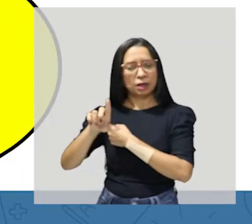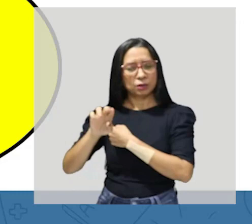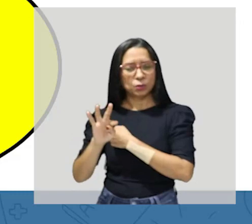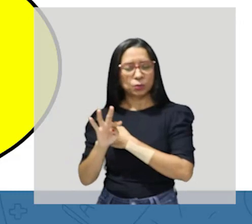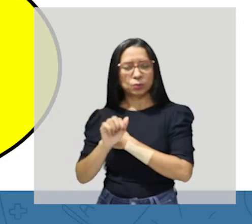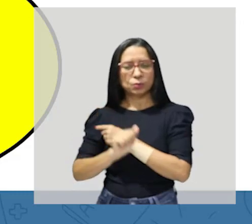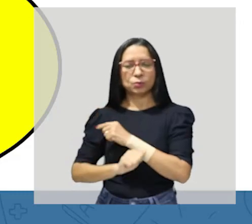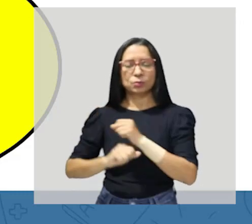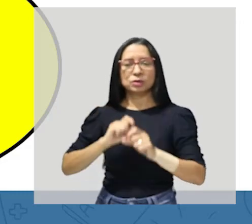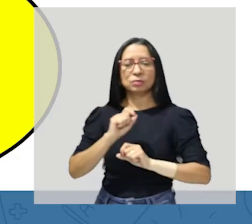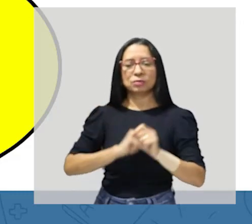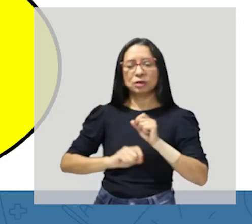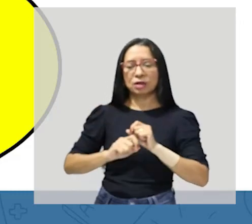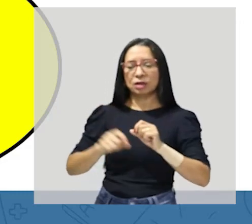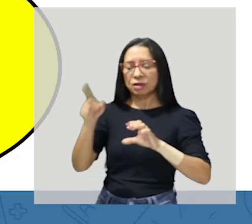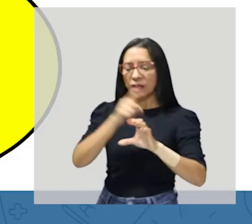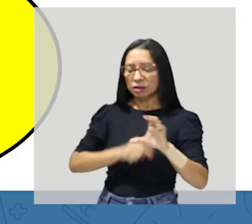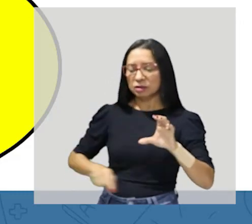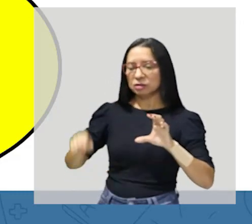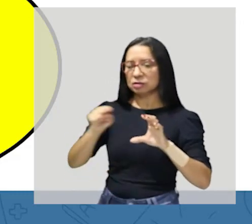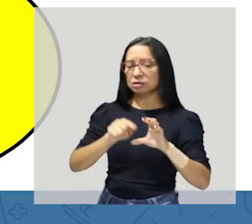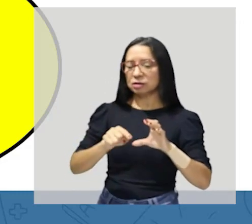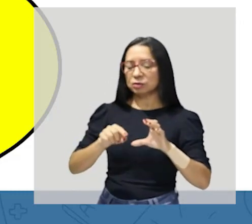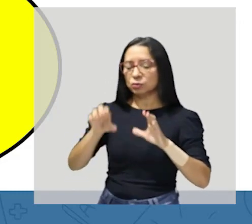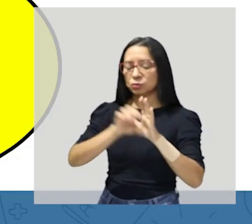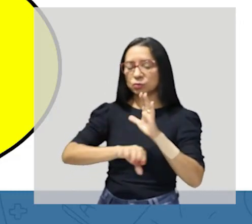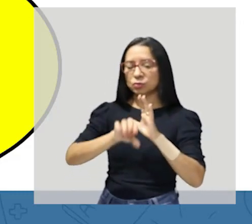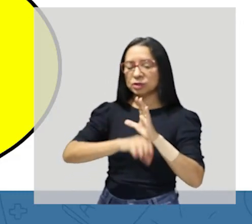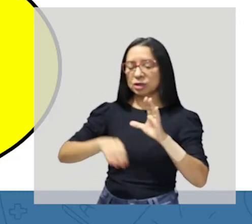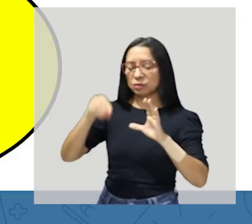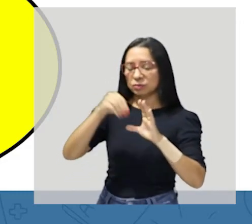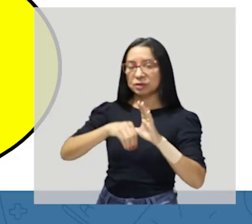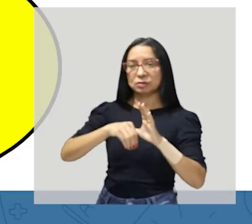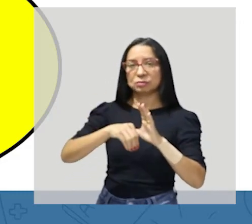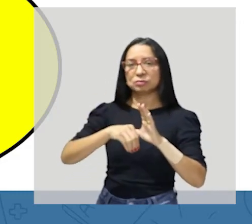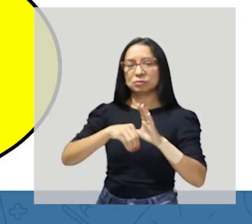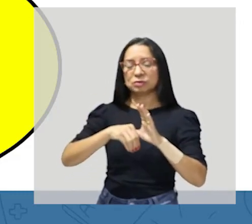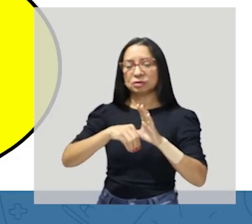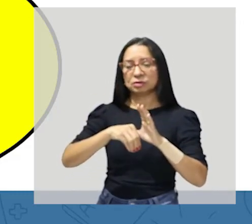ela está dentro do conceito de arte marcial.